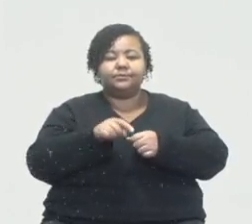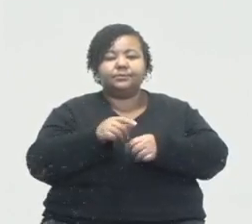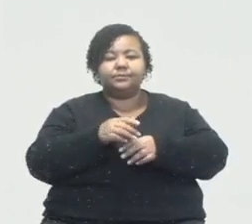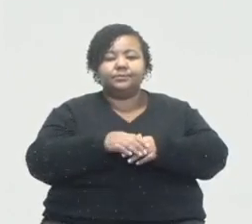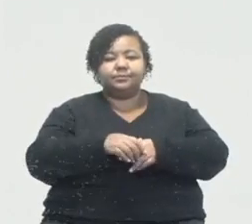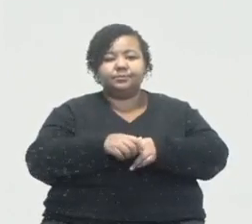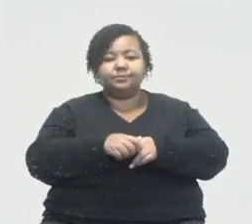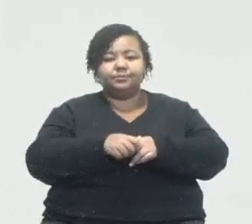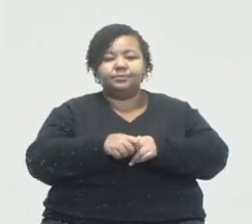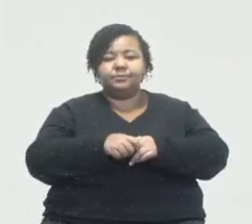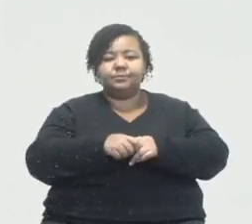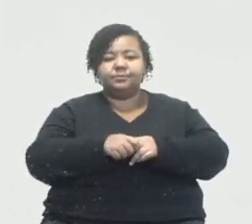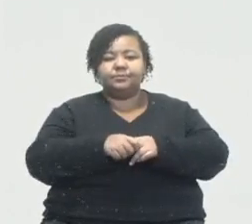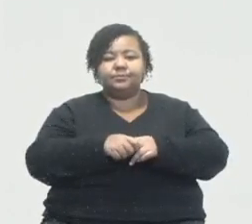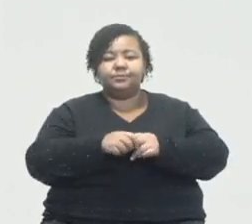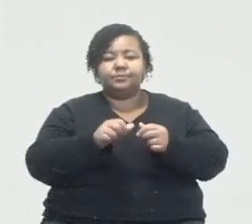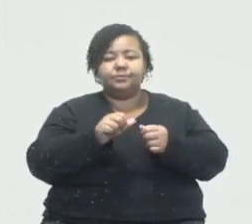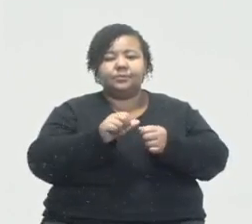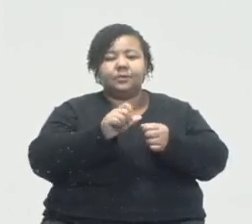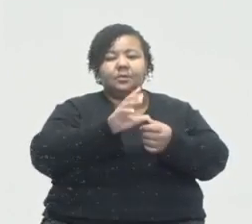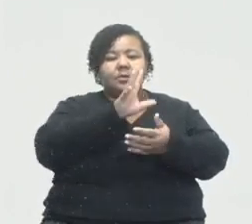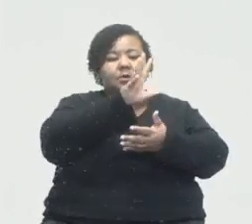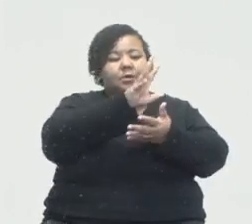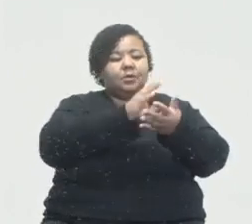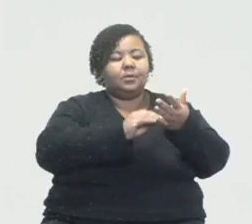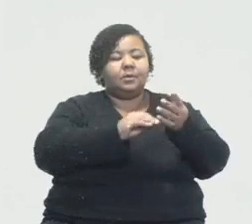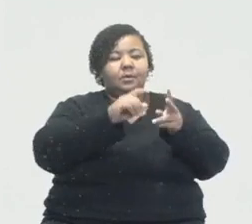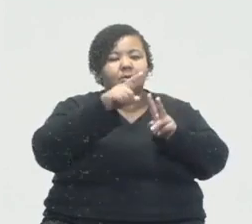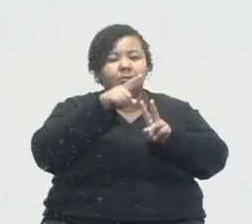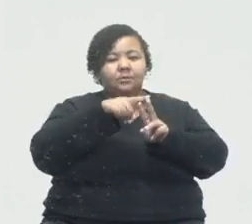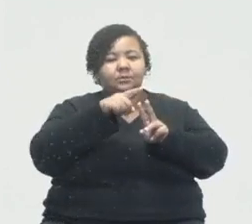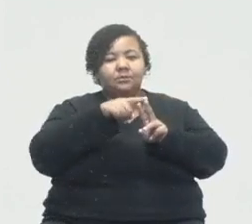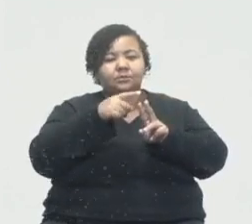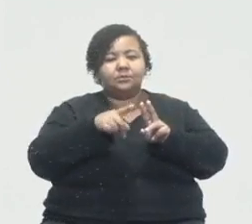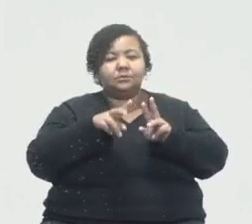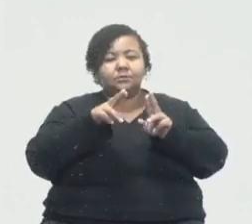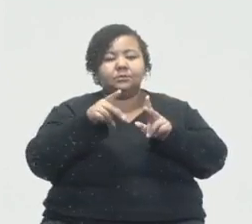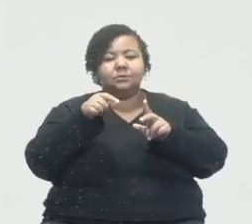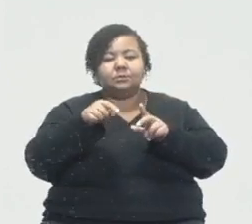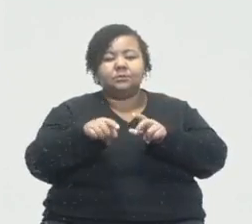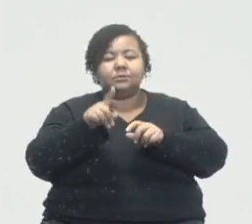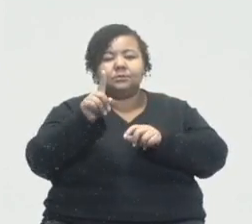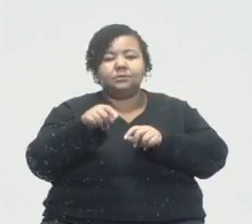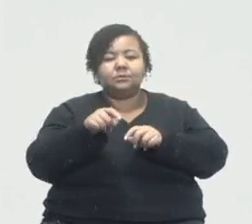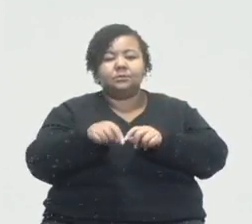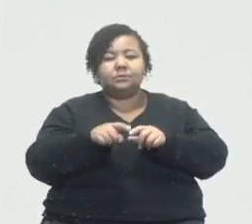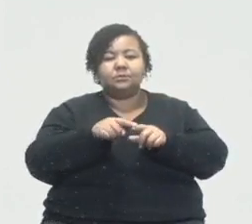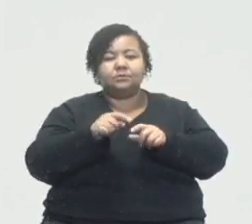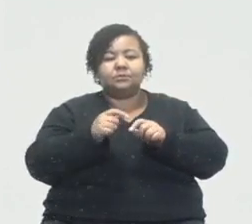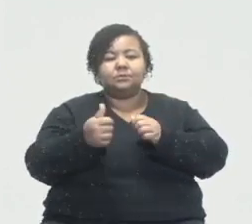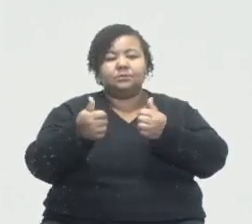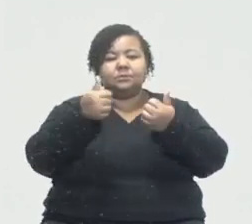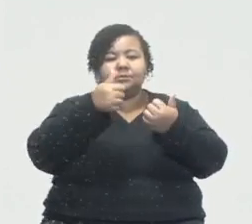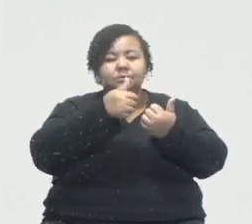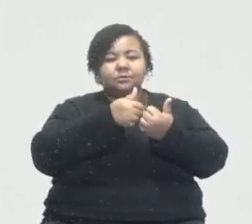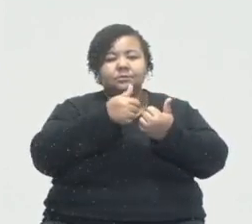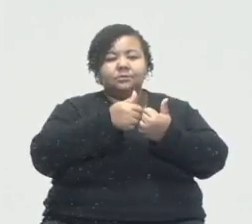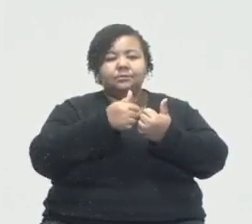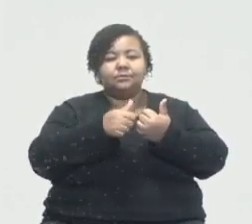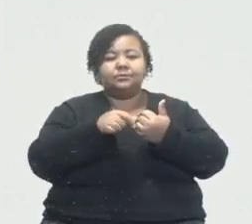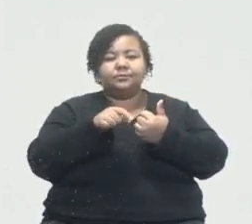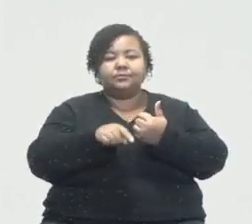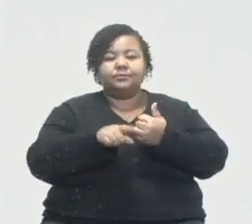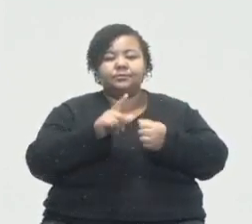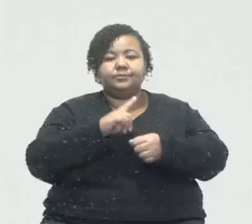situação. Copiar os nossos vetores como se fosse aqui nessas representações. Nós